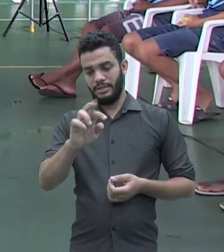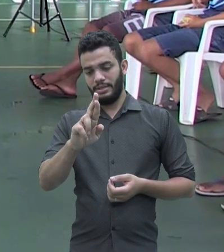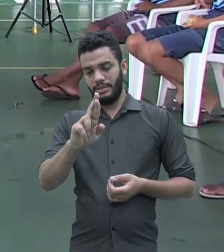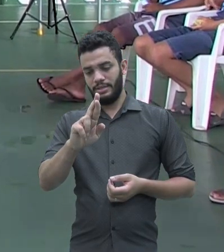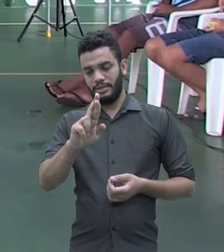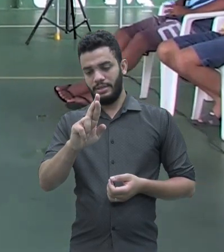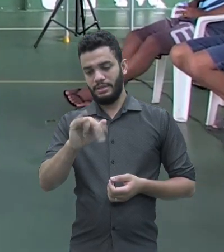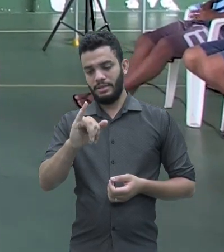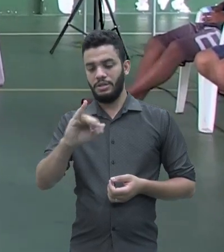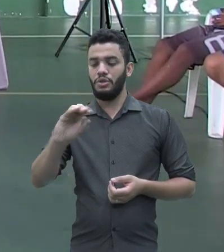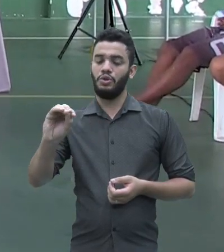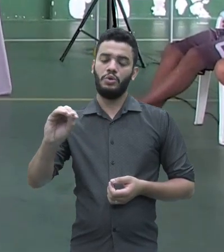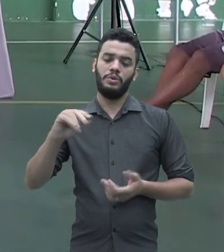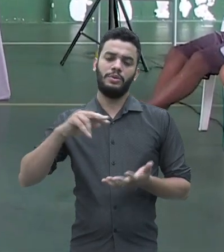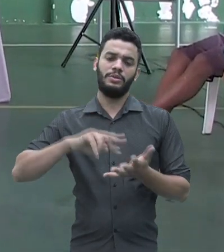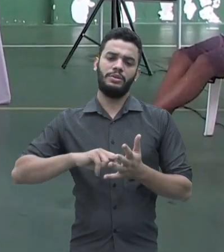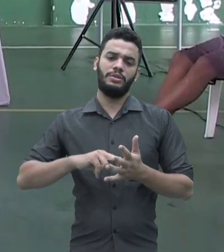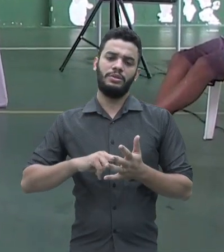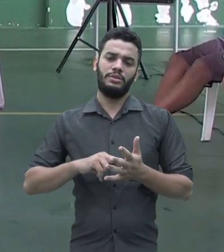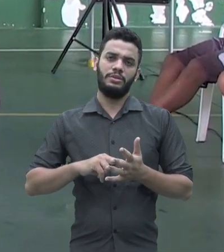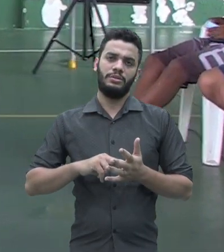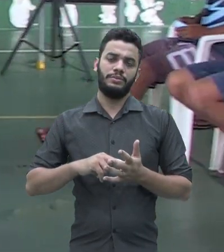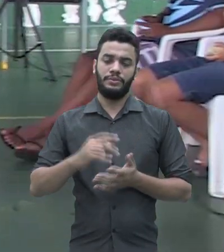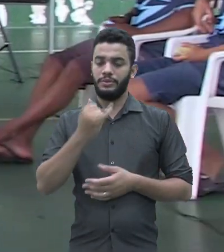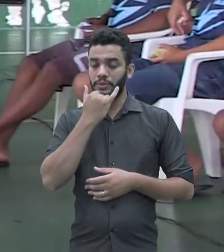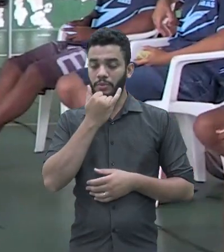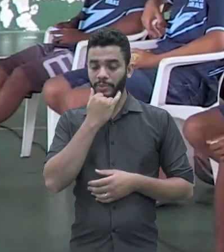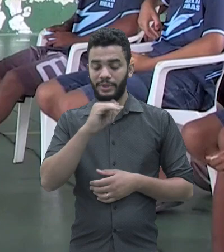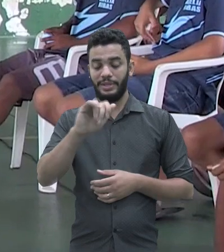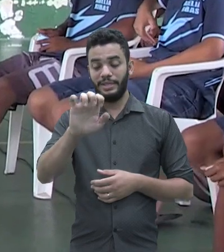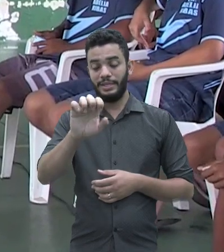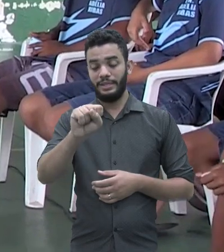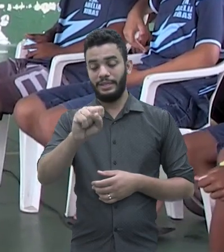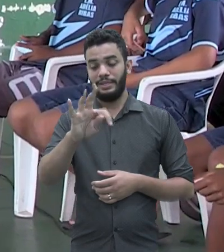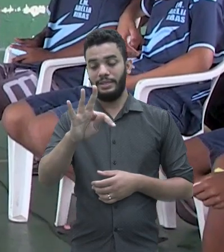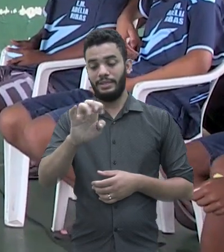Alguém sabe o significado da palavra estéreo? Hã?